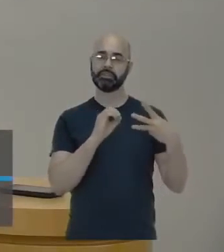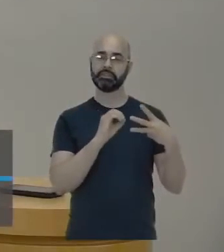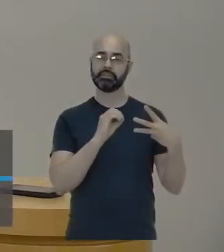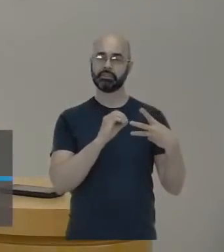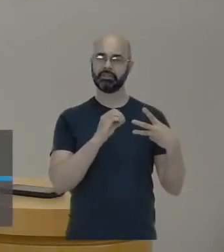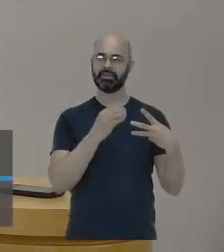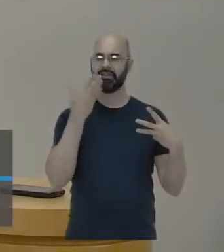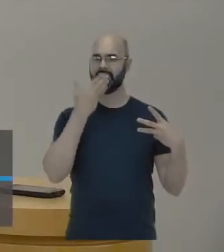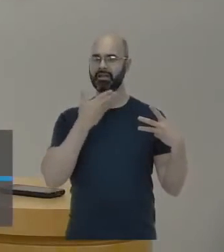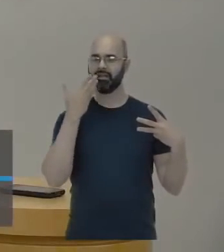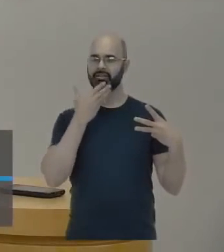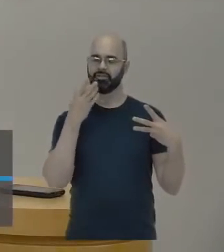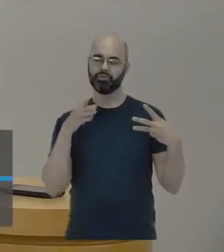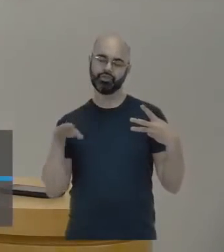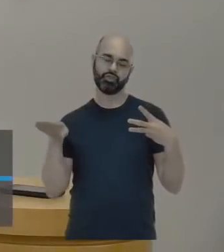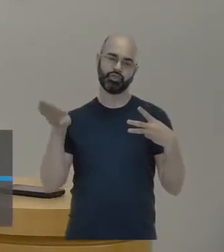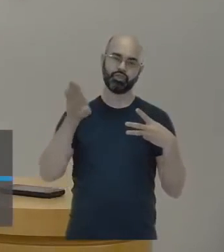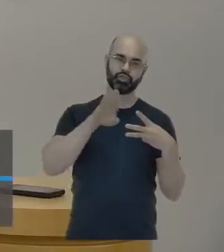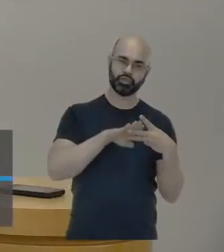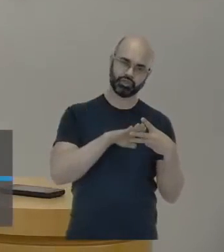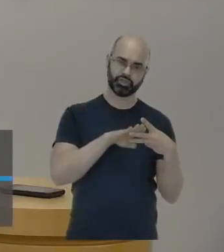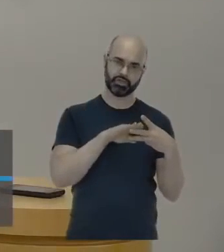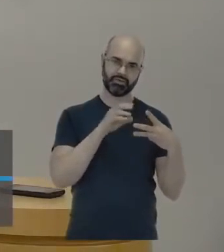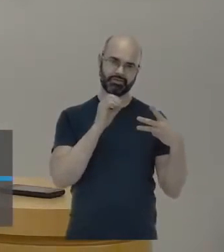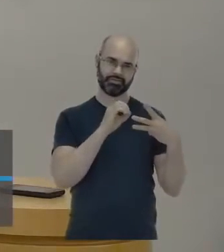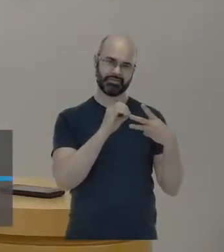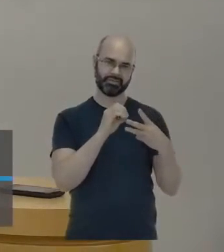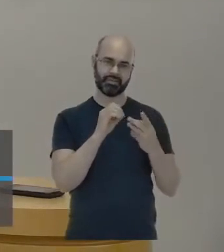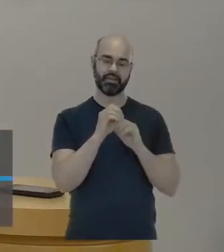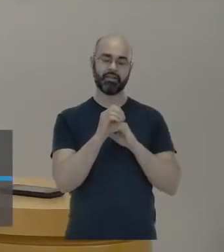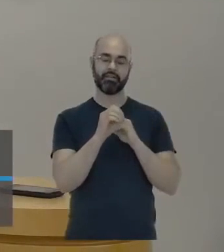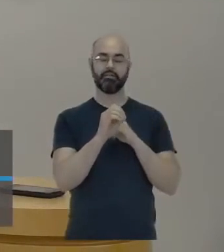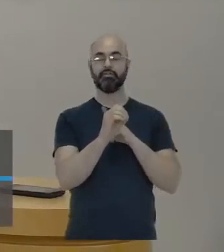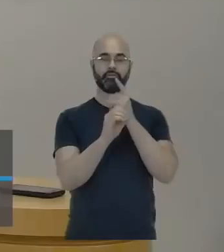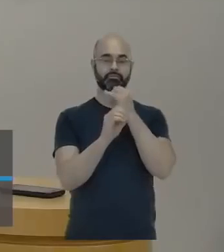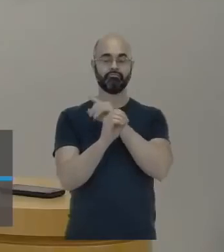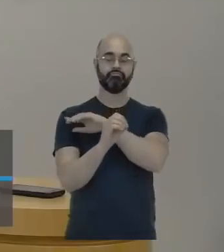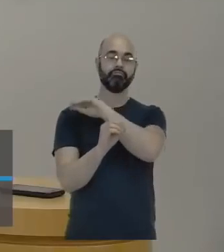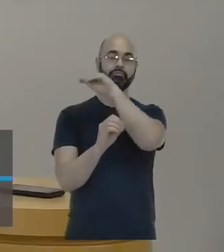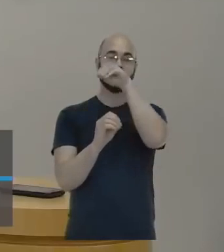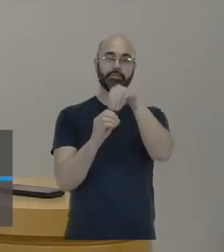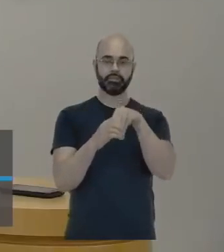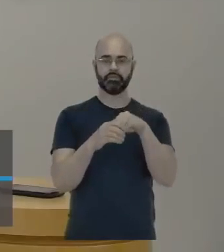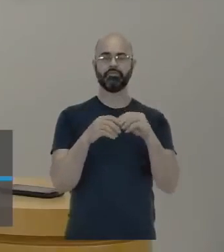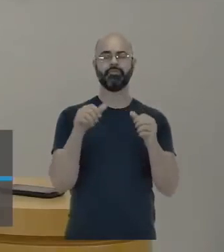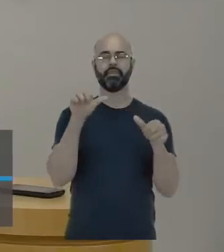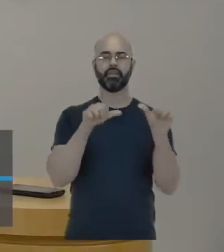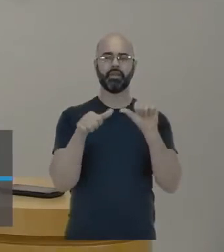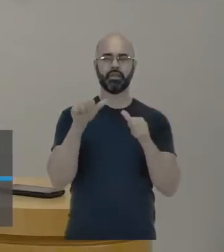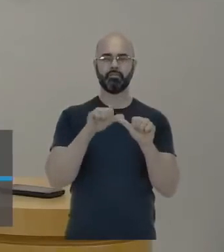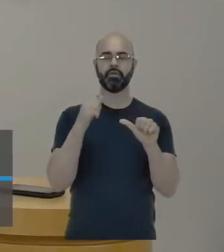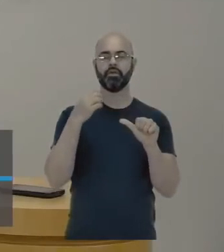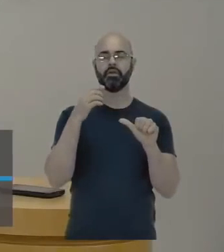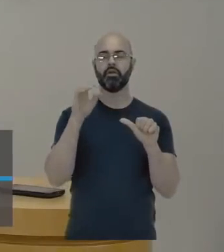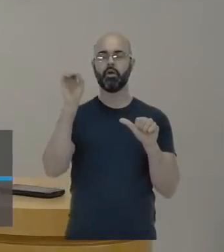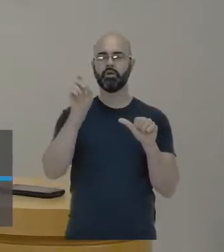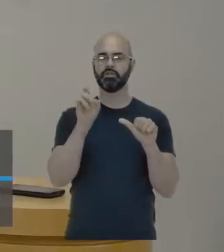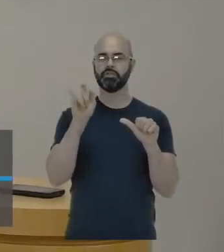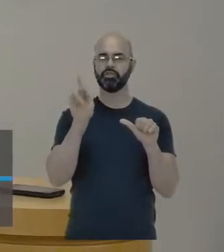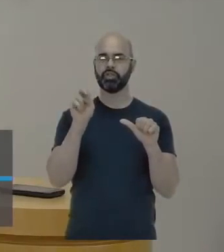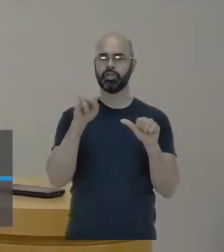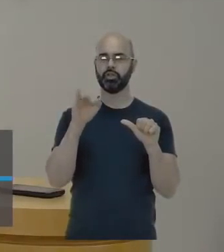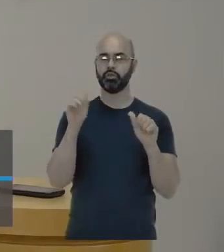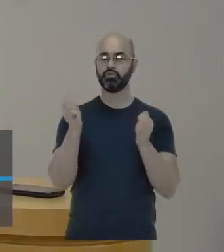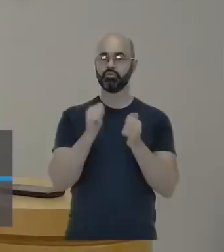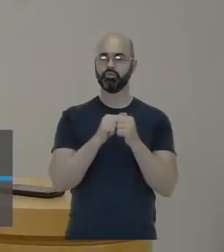o professor falou, né, a questão do metabolismo, vai chegar lá na célula, vai sofrer uma reação química com o oxigênio e isso é que vai